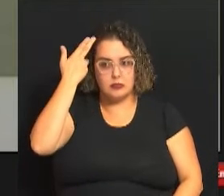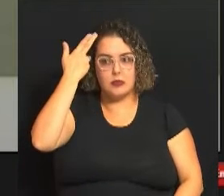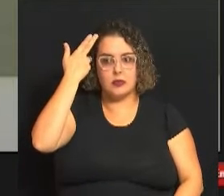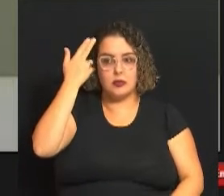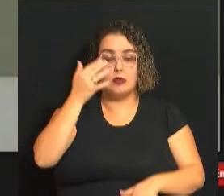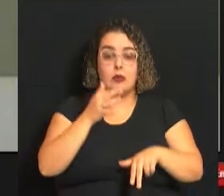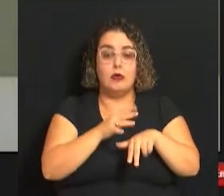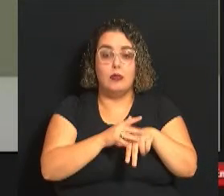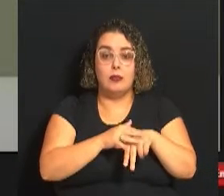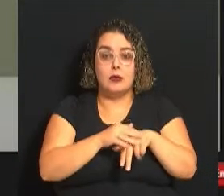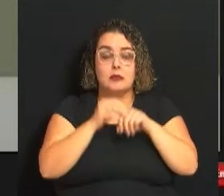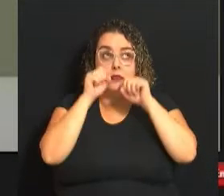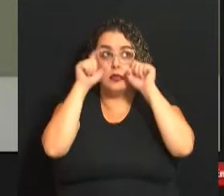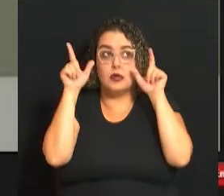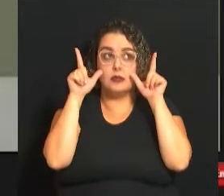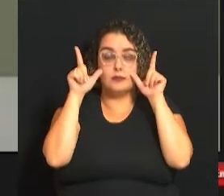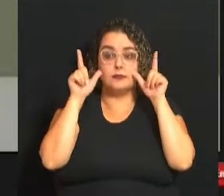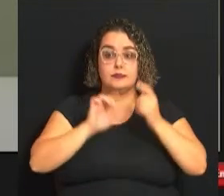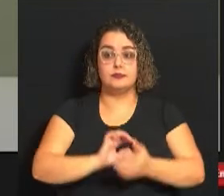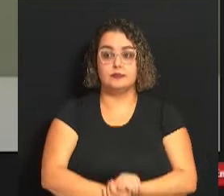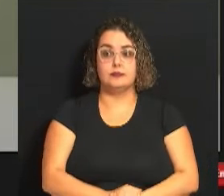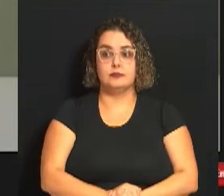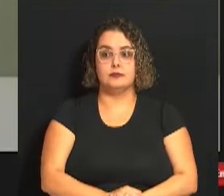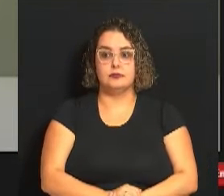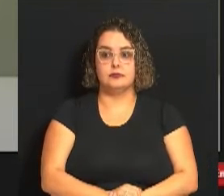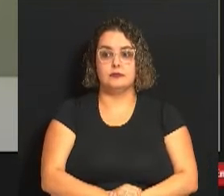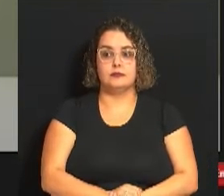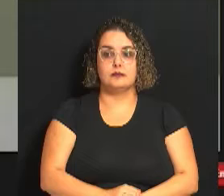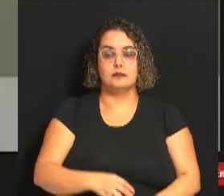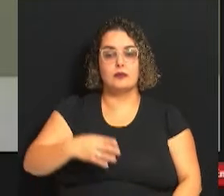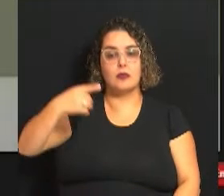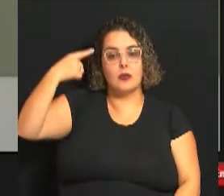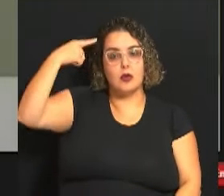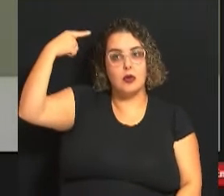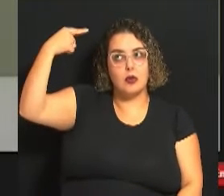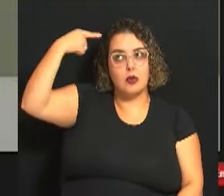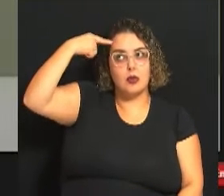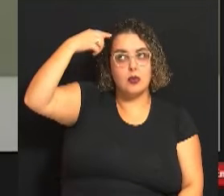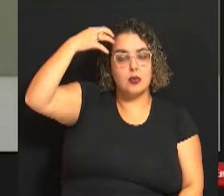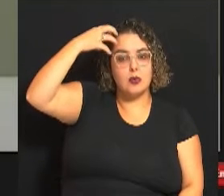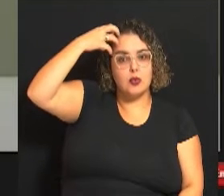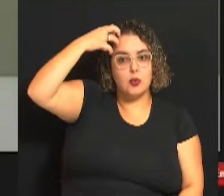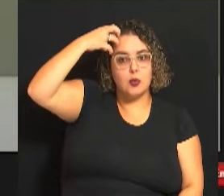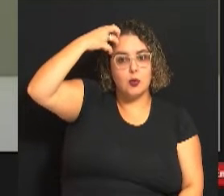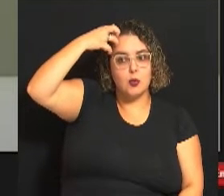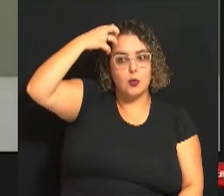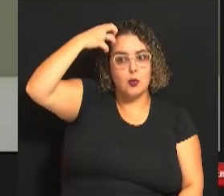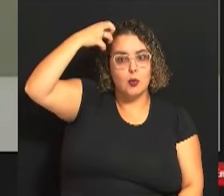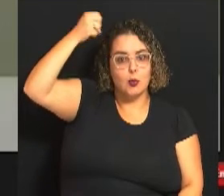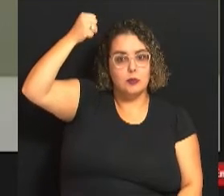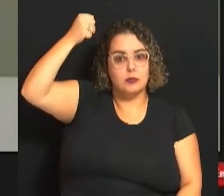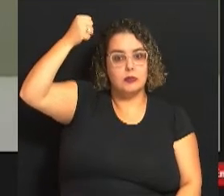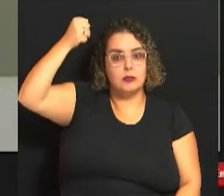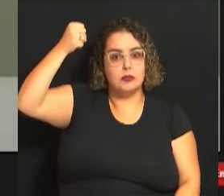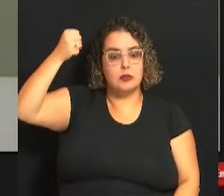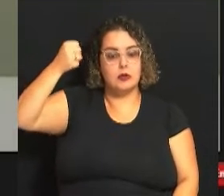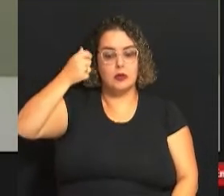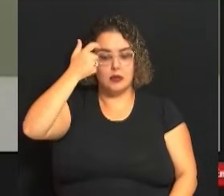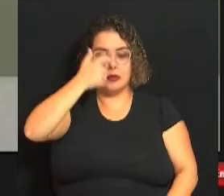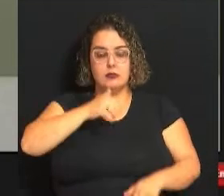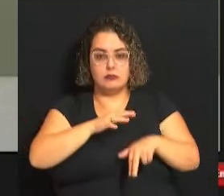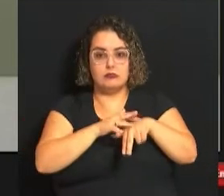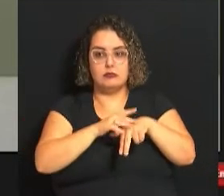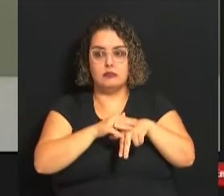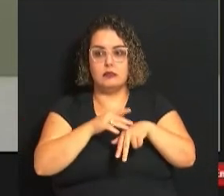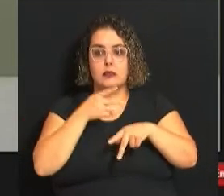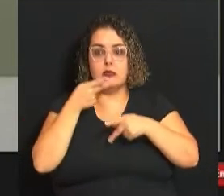acordado, e que você vai retirando a parte do cérebro e o paciente vai informando se você